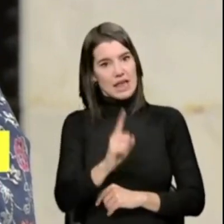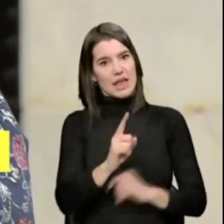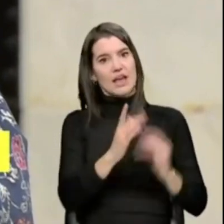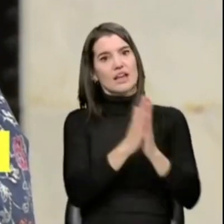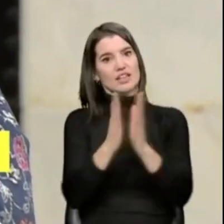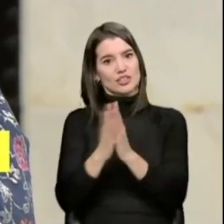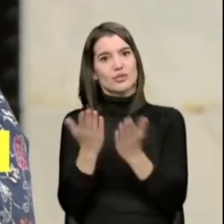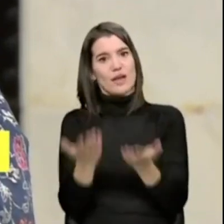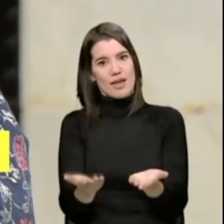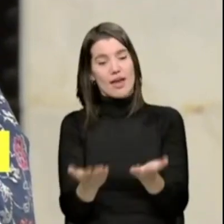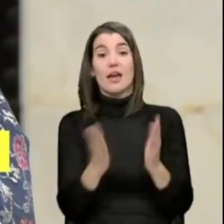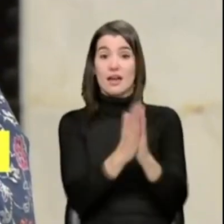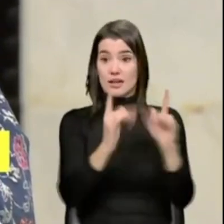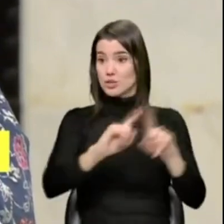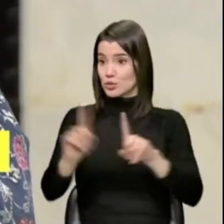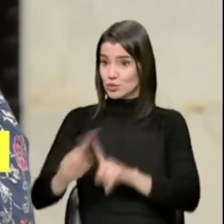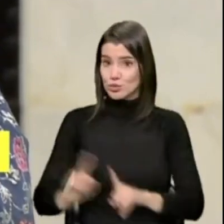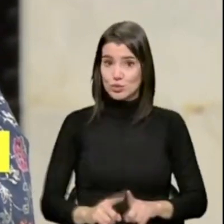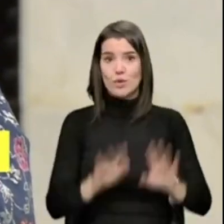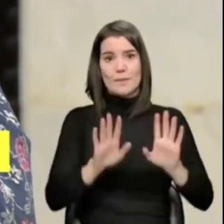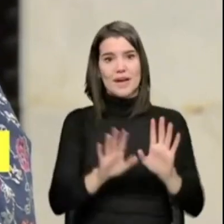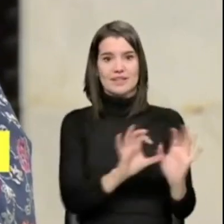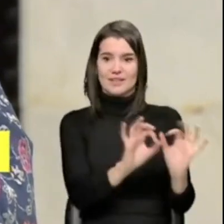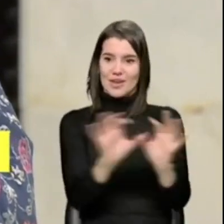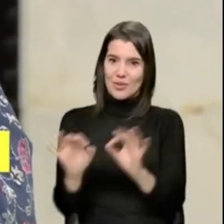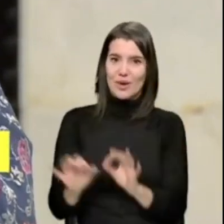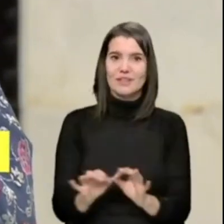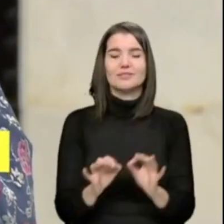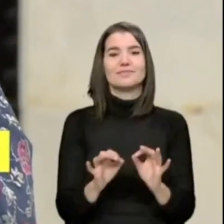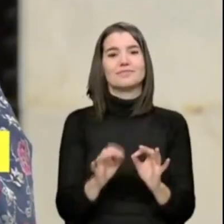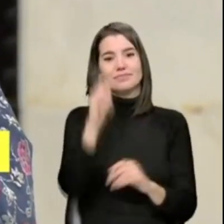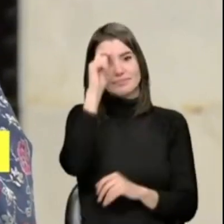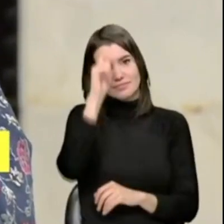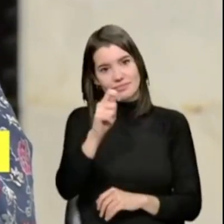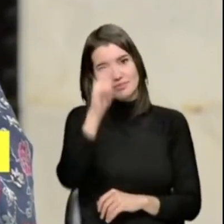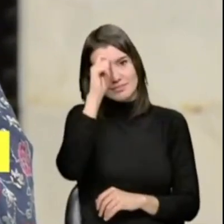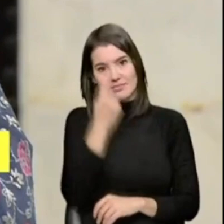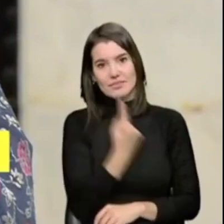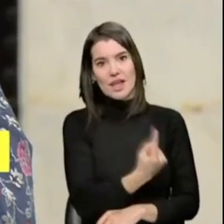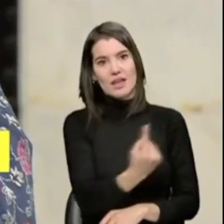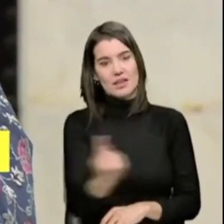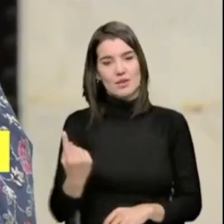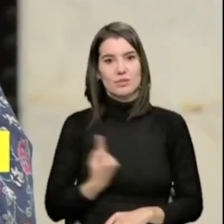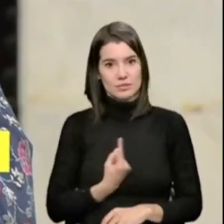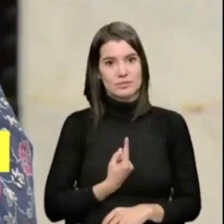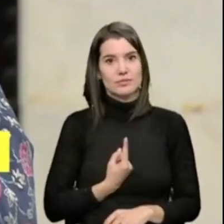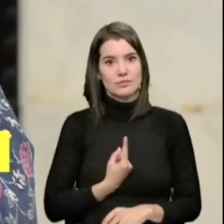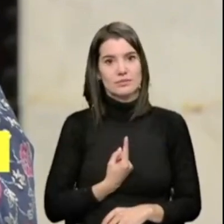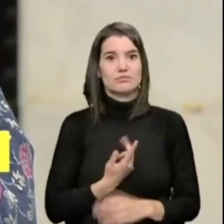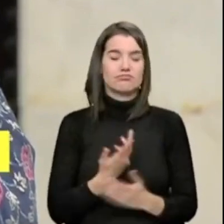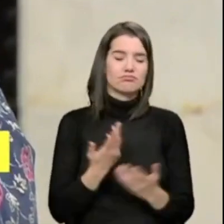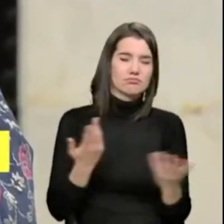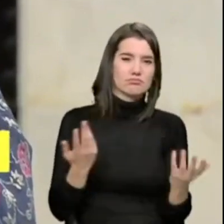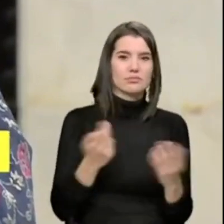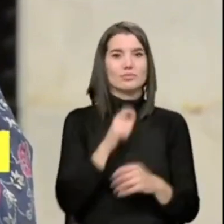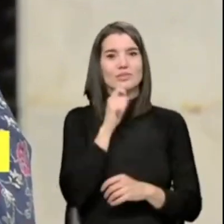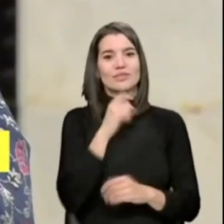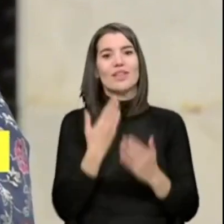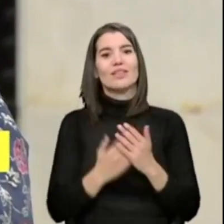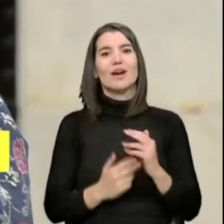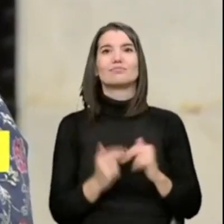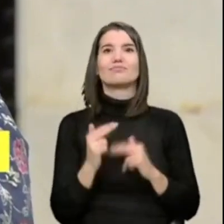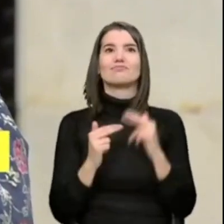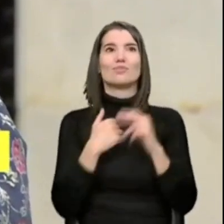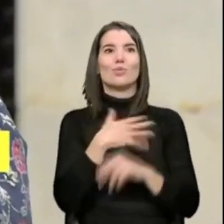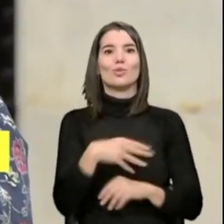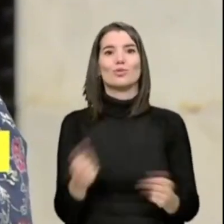são diferentes, todas elas são iguais, respeitando cada um de nós, se calhar podemos construir um mundo